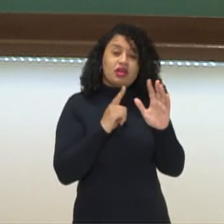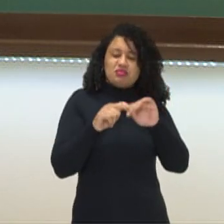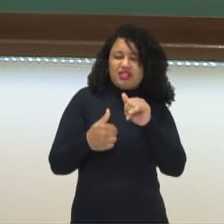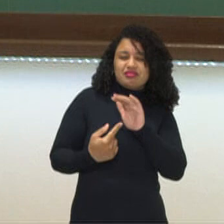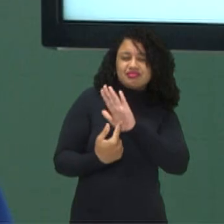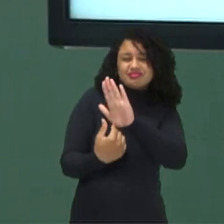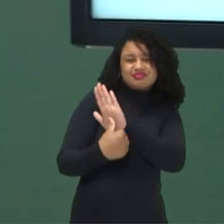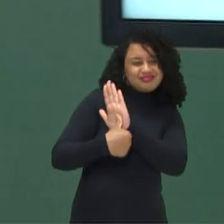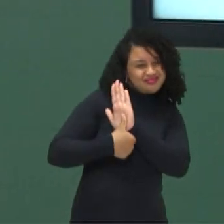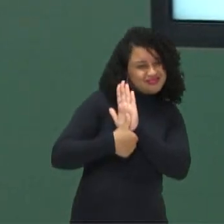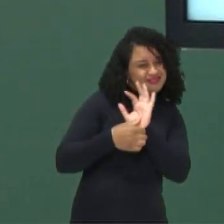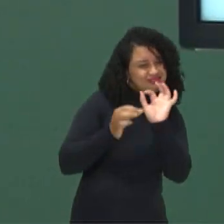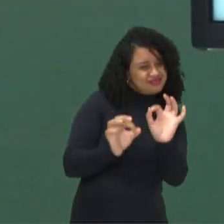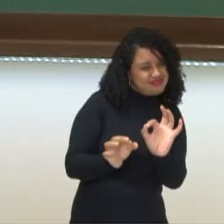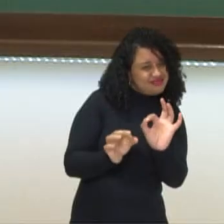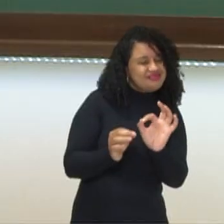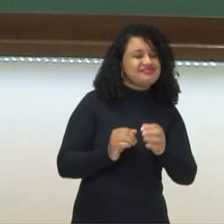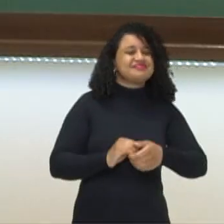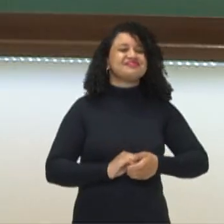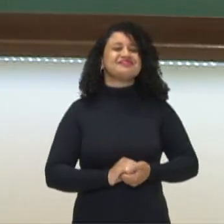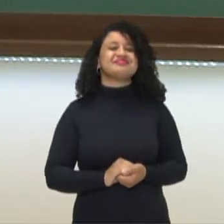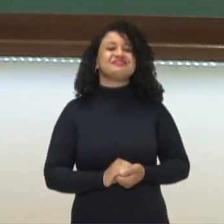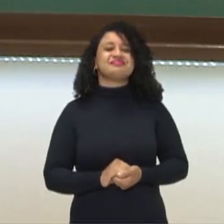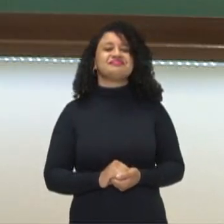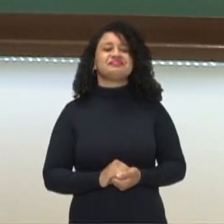vamos falar sobre isso.